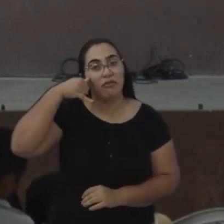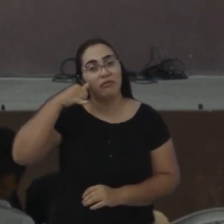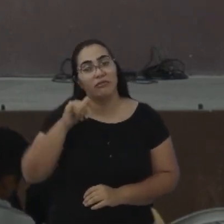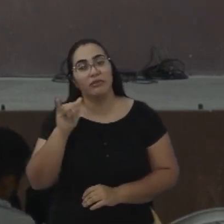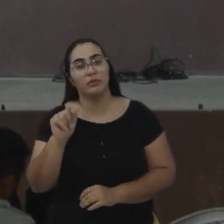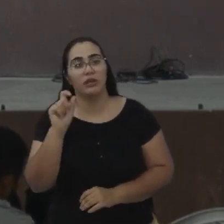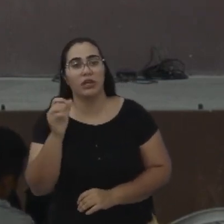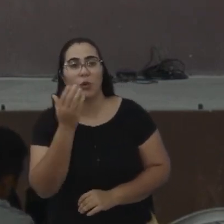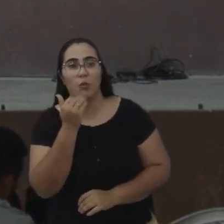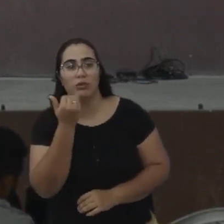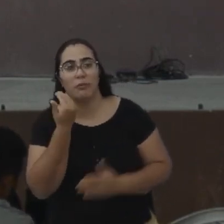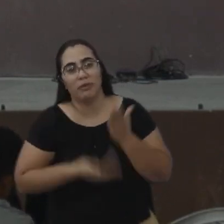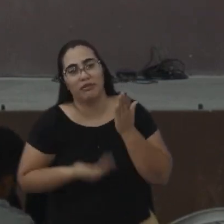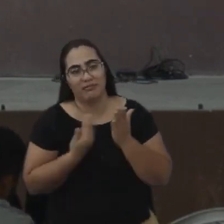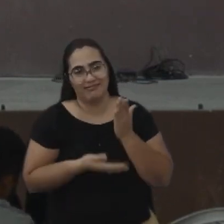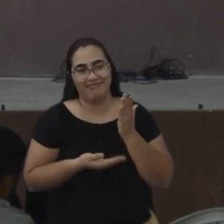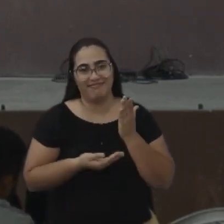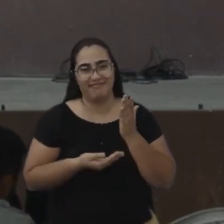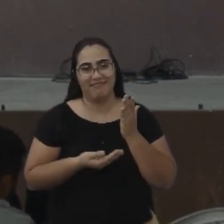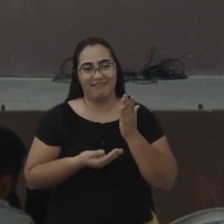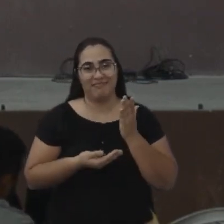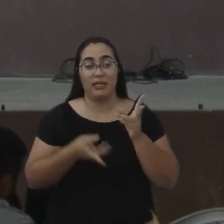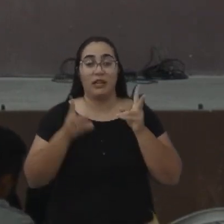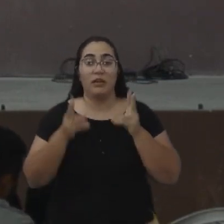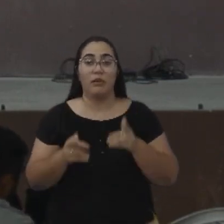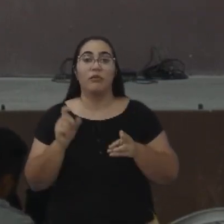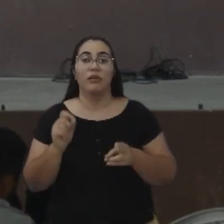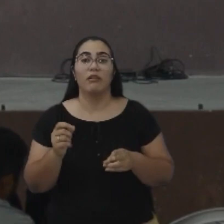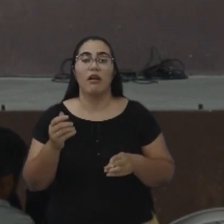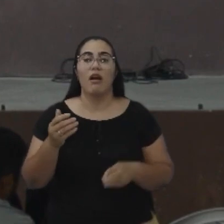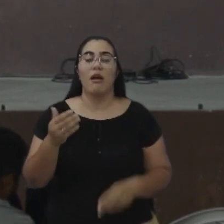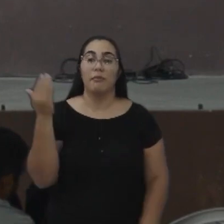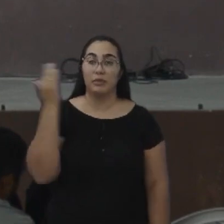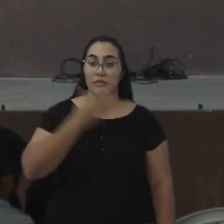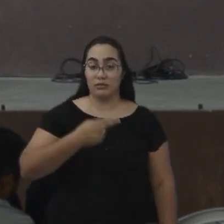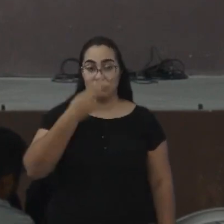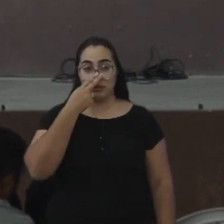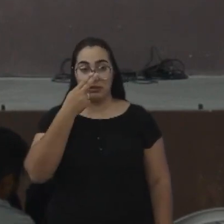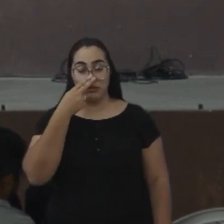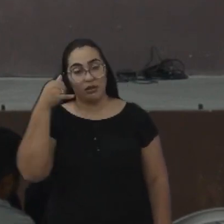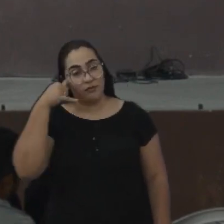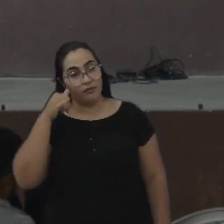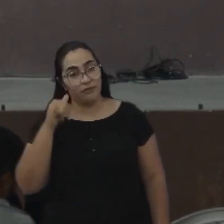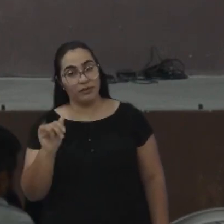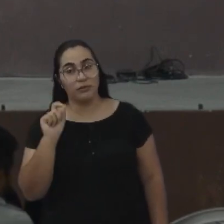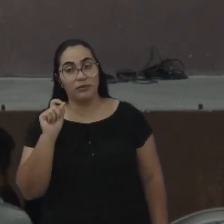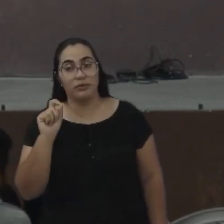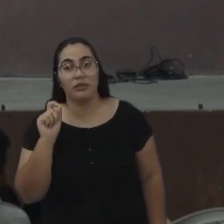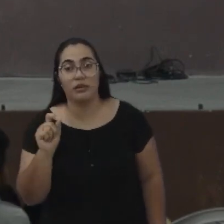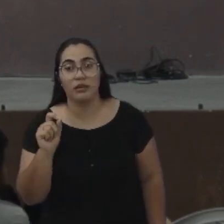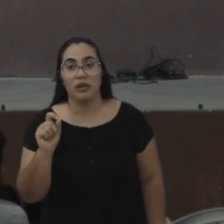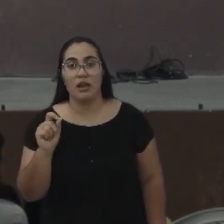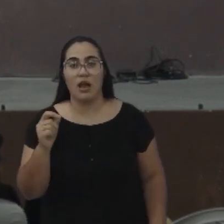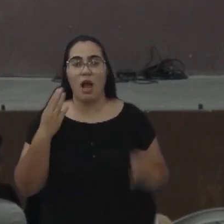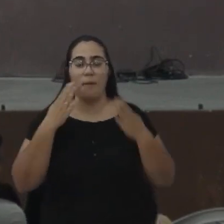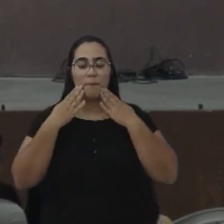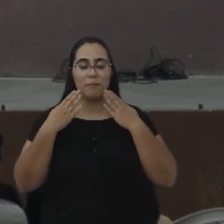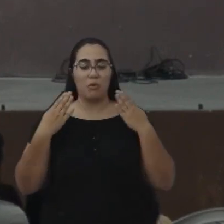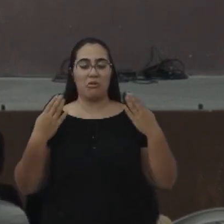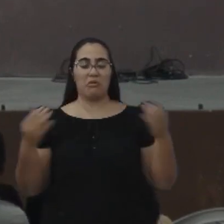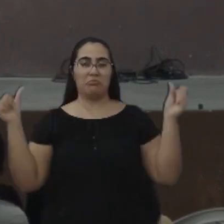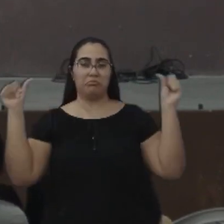dos alimentos. Da mesma forma, a presença do cristão evita o apodrecimento moral da